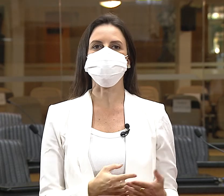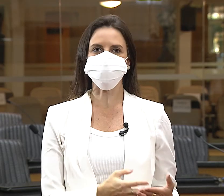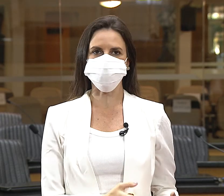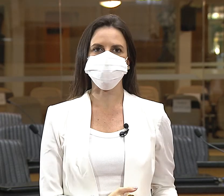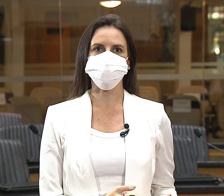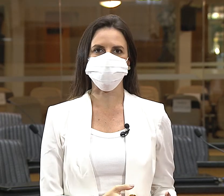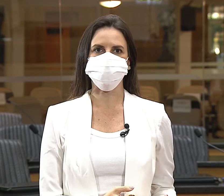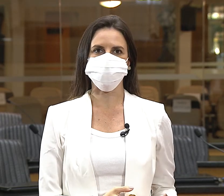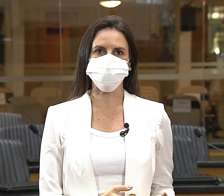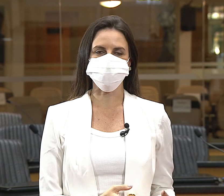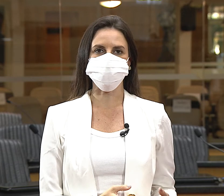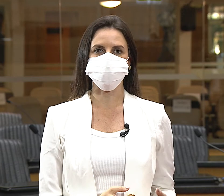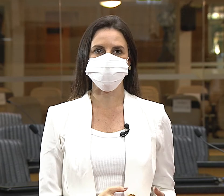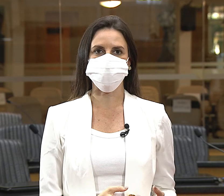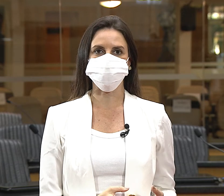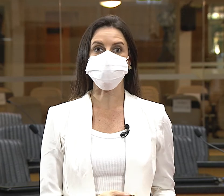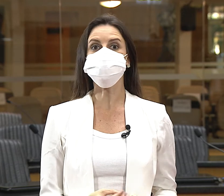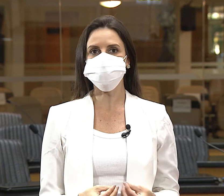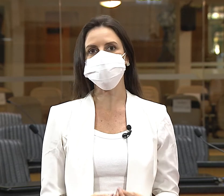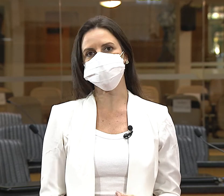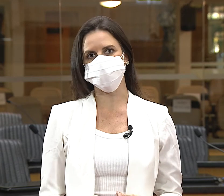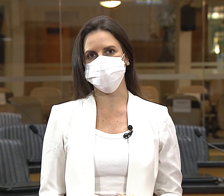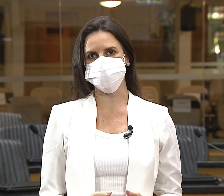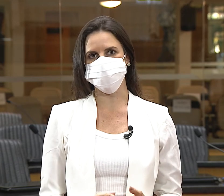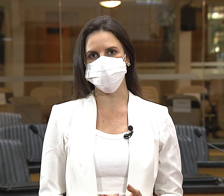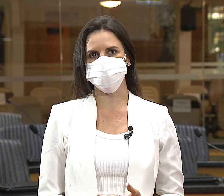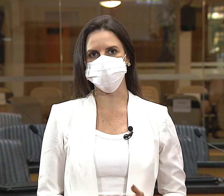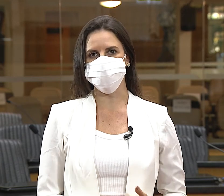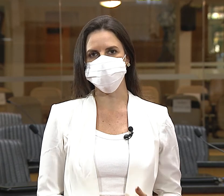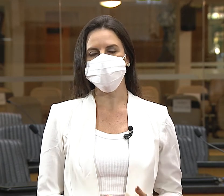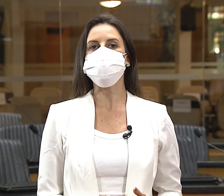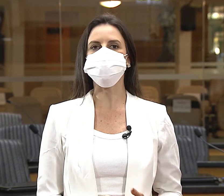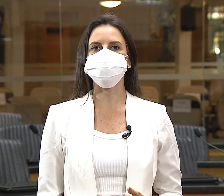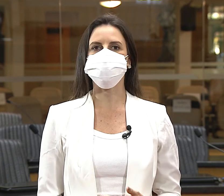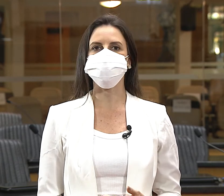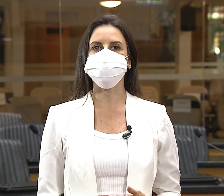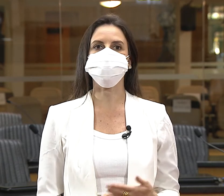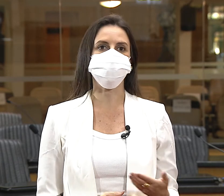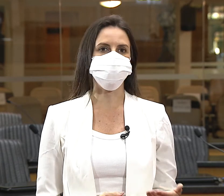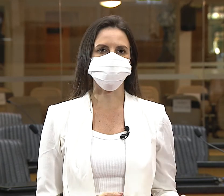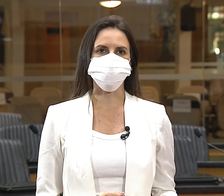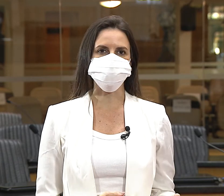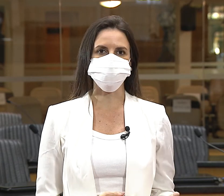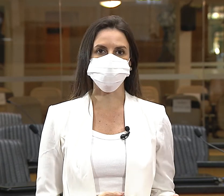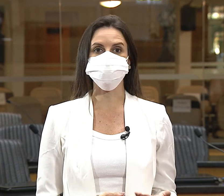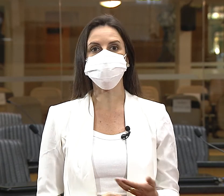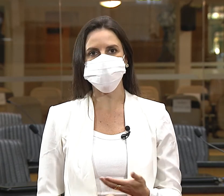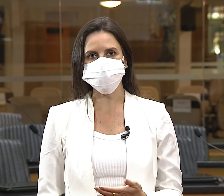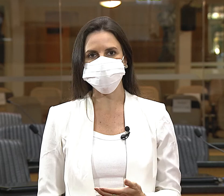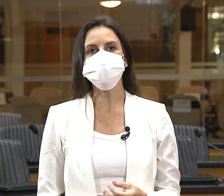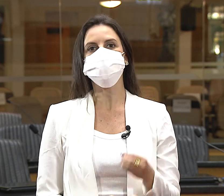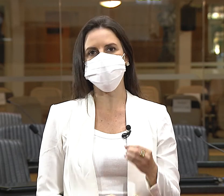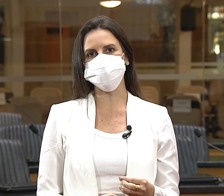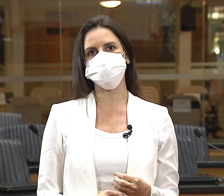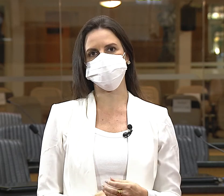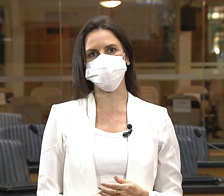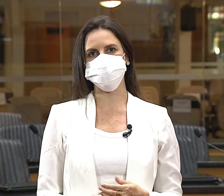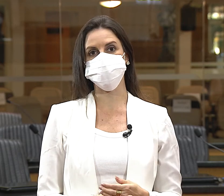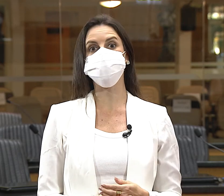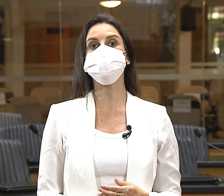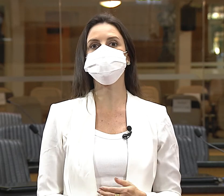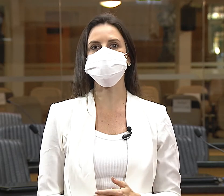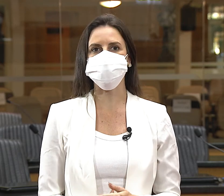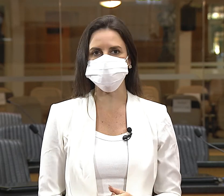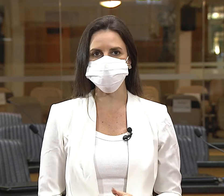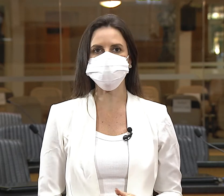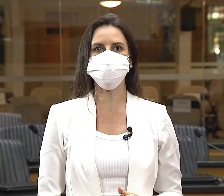Deputados das três comissões permanentes que integram a Comissão Mista do Magistério Estadual aprovaram um relatório que vai servir de base para as